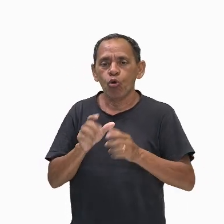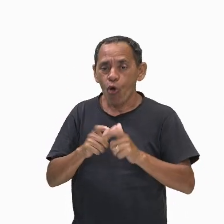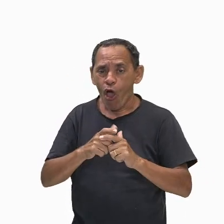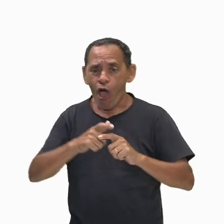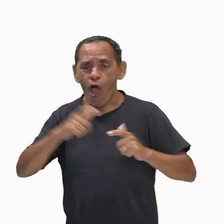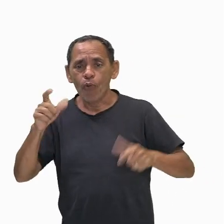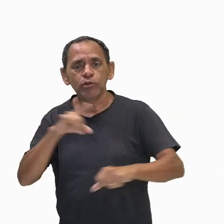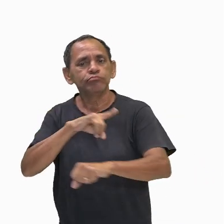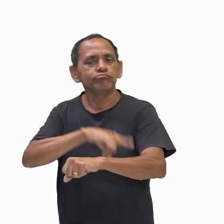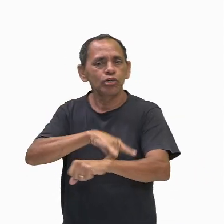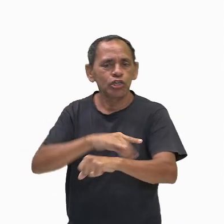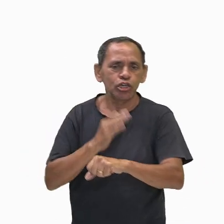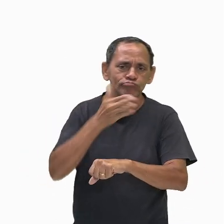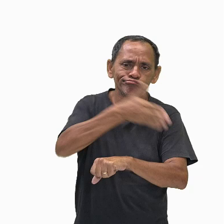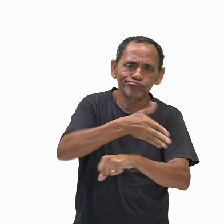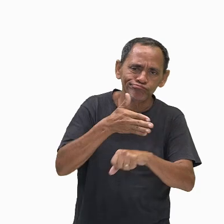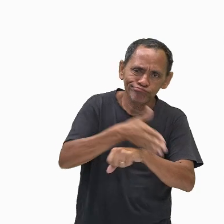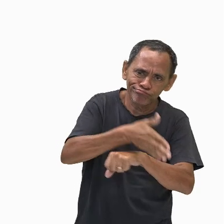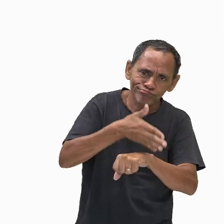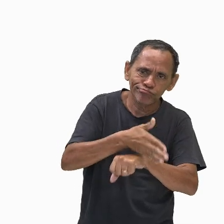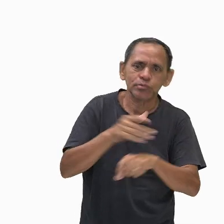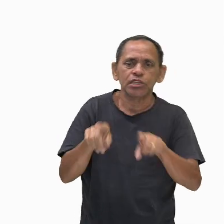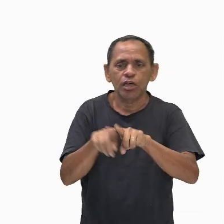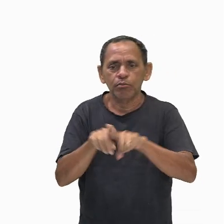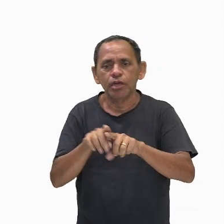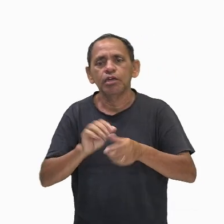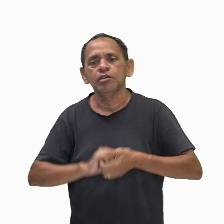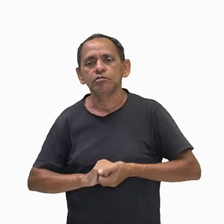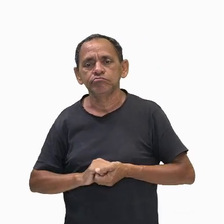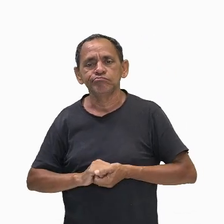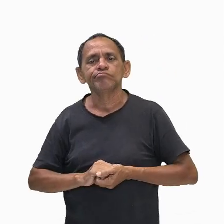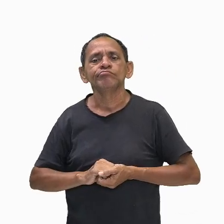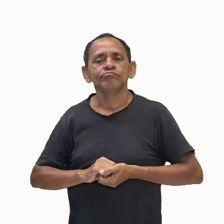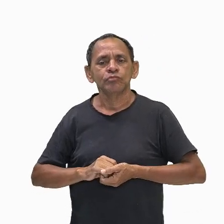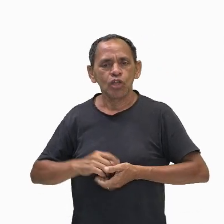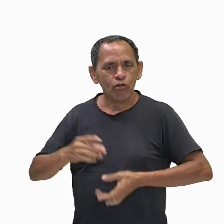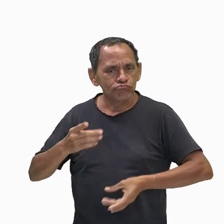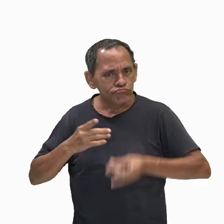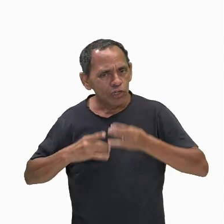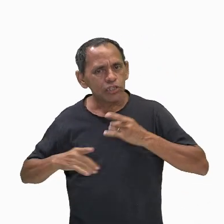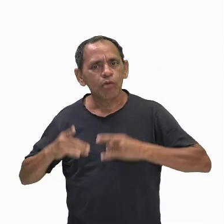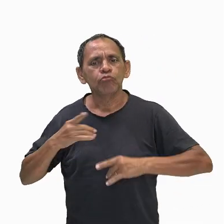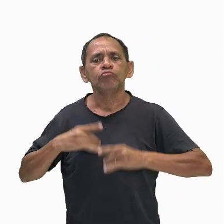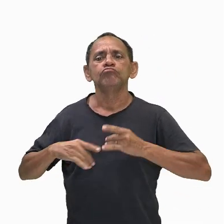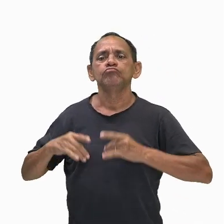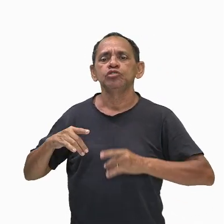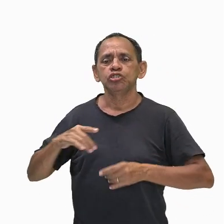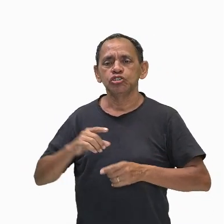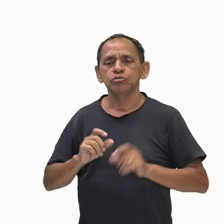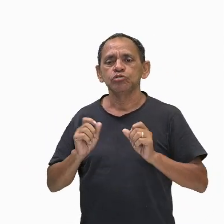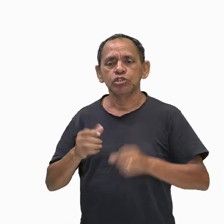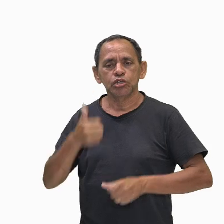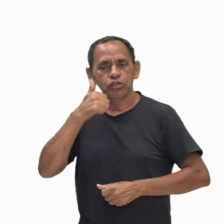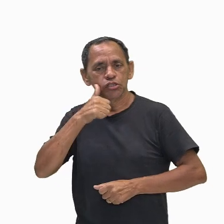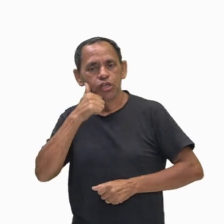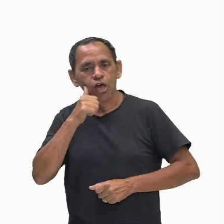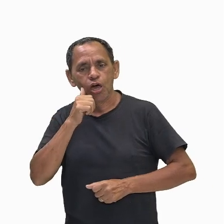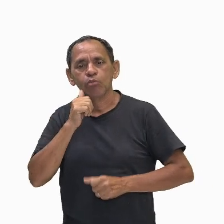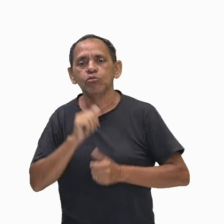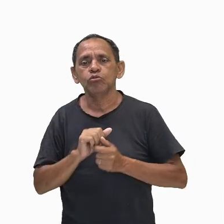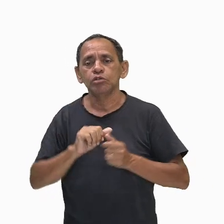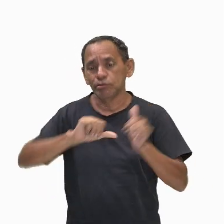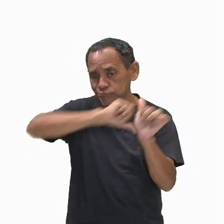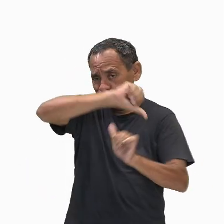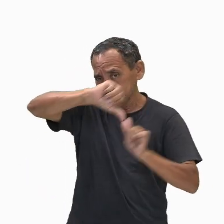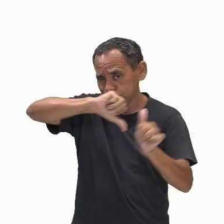frequência urinária também acontece no início, porque como o metabolismo da mulher está mudando, né, por questões